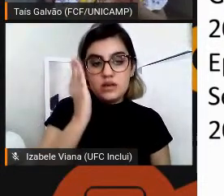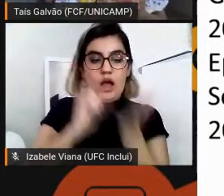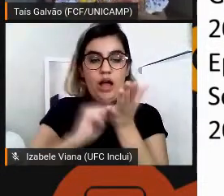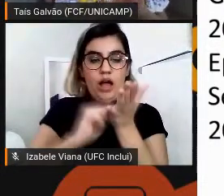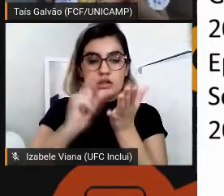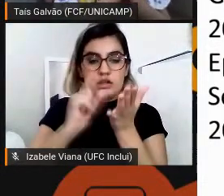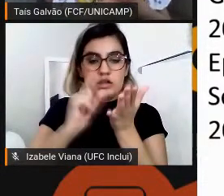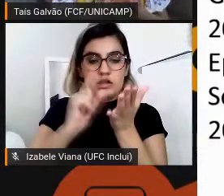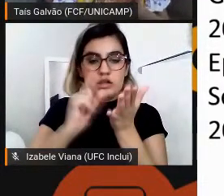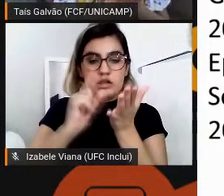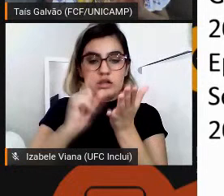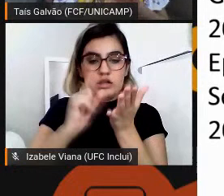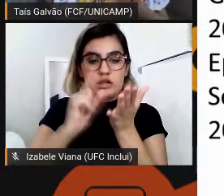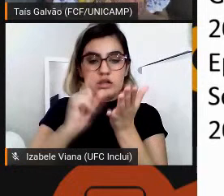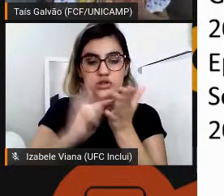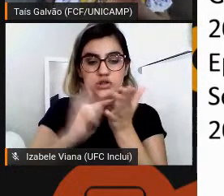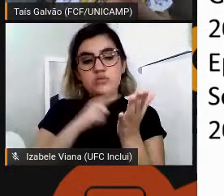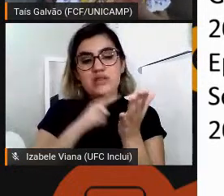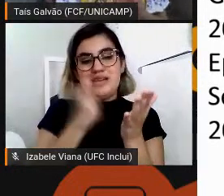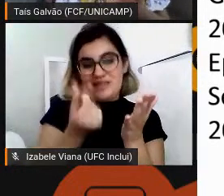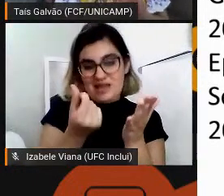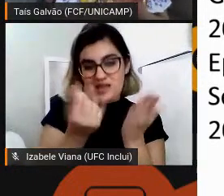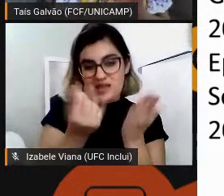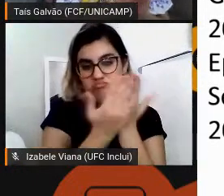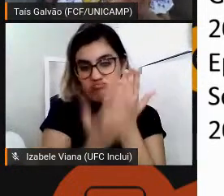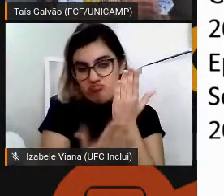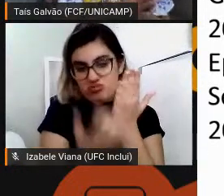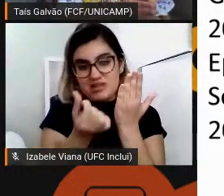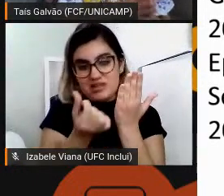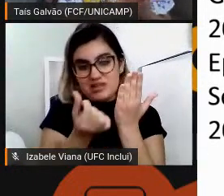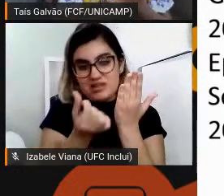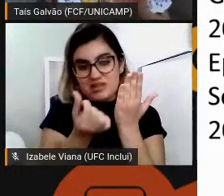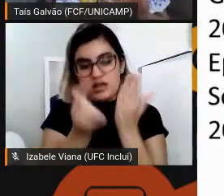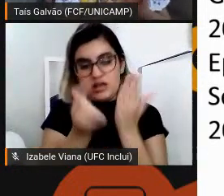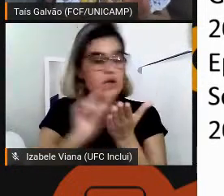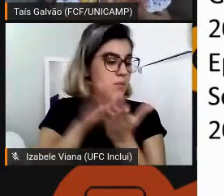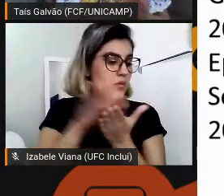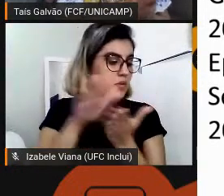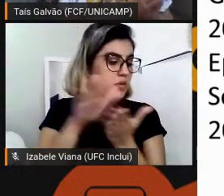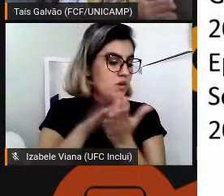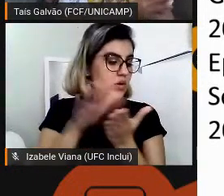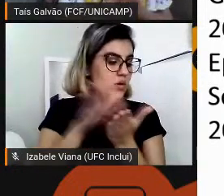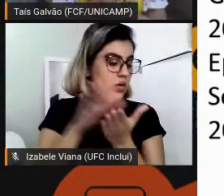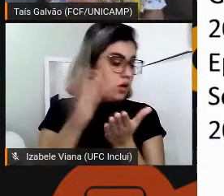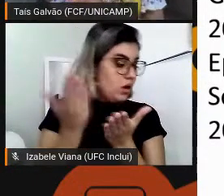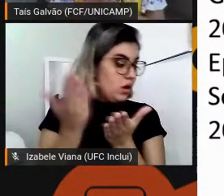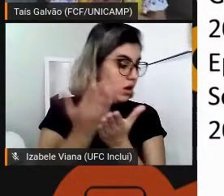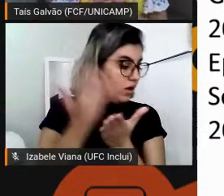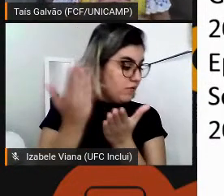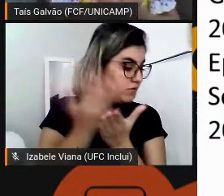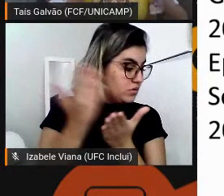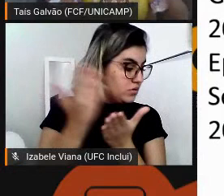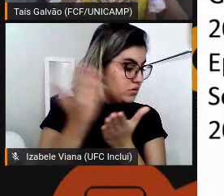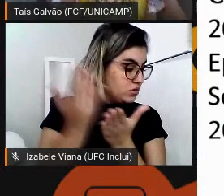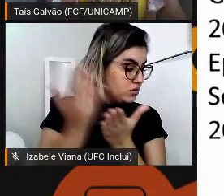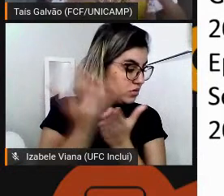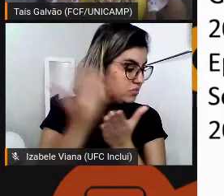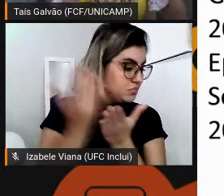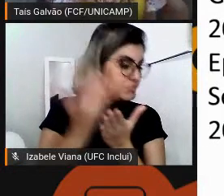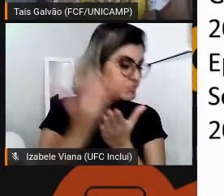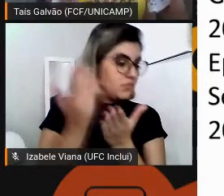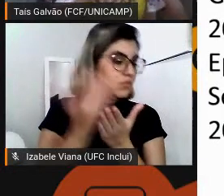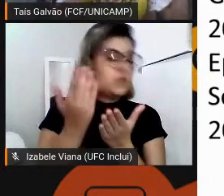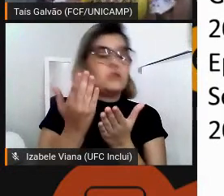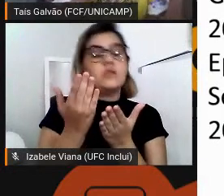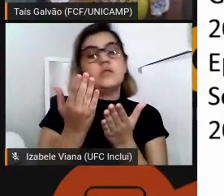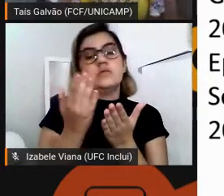6 artigos que foi publicado na revista Epidemiologia e Serviços de Saúde, né? Nós publicamos ele em 2014, 2015, e